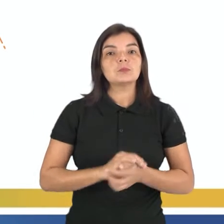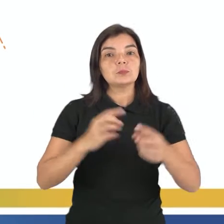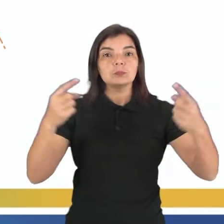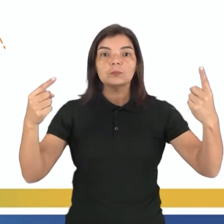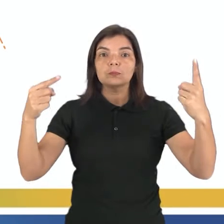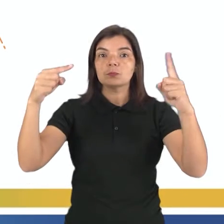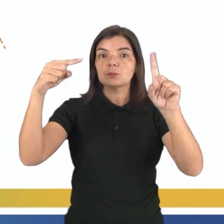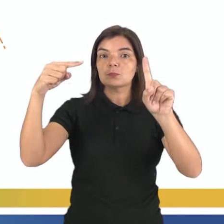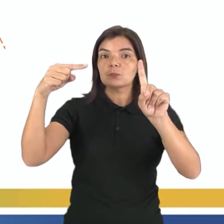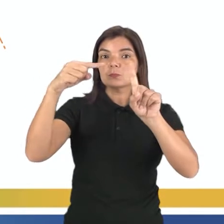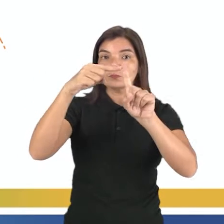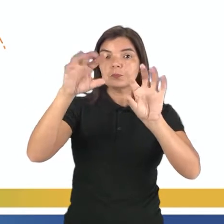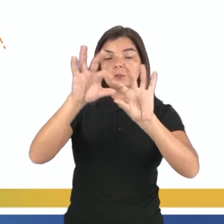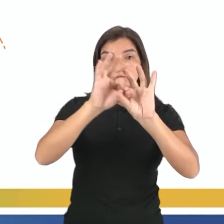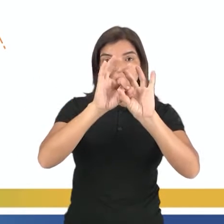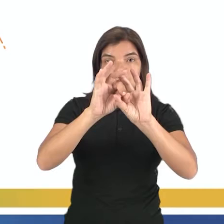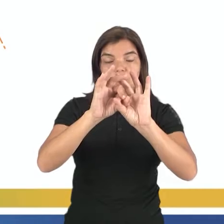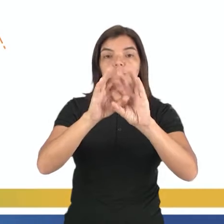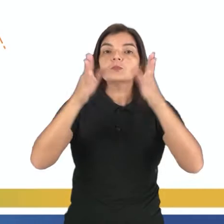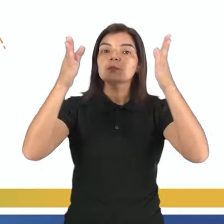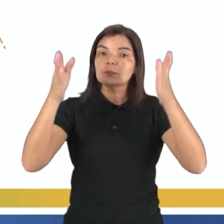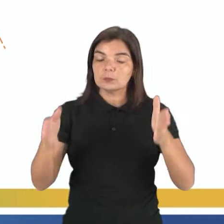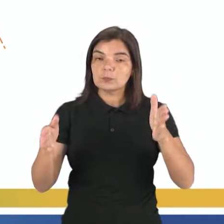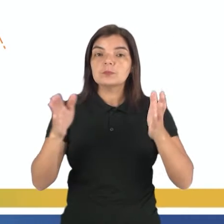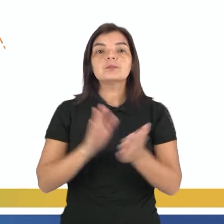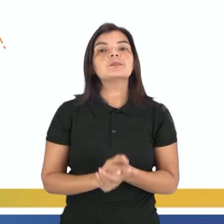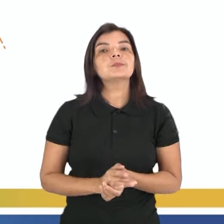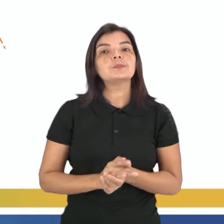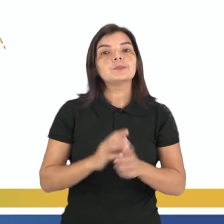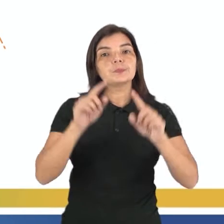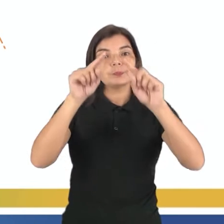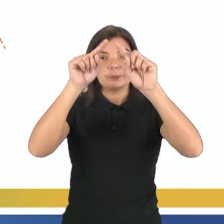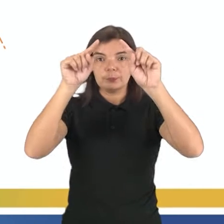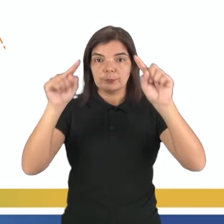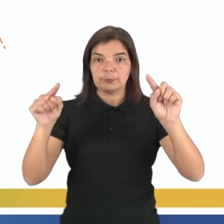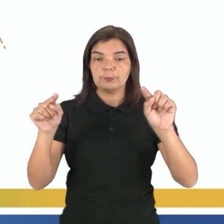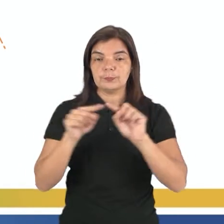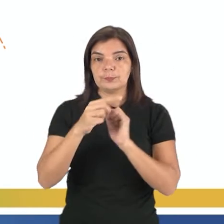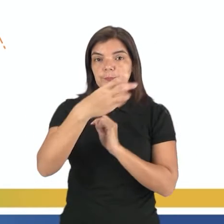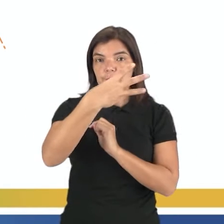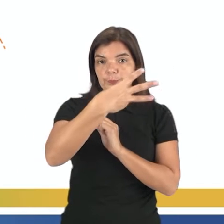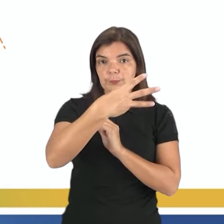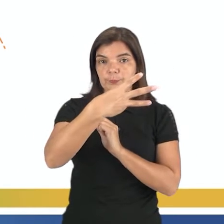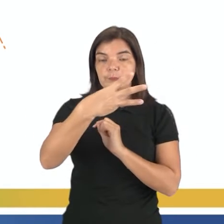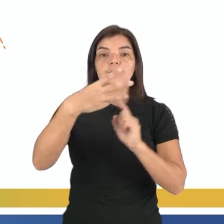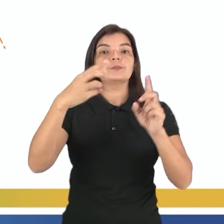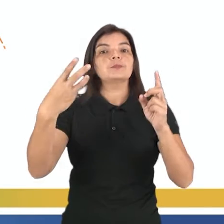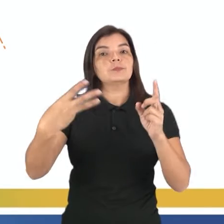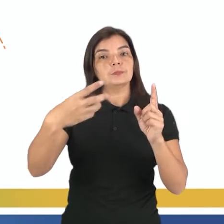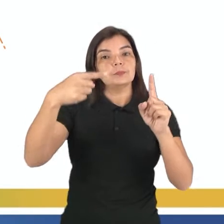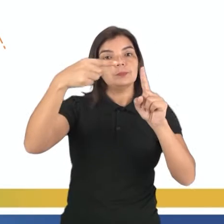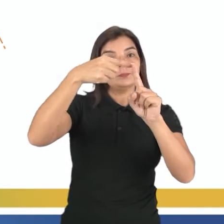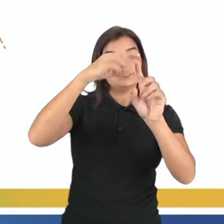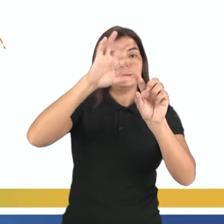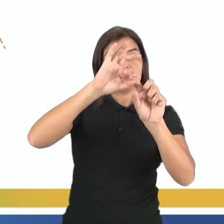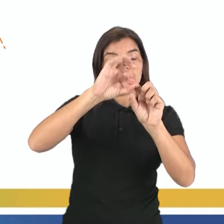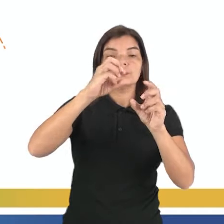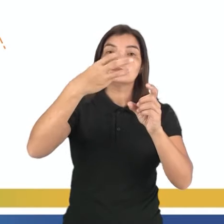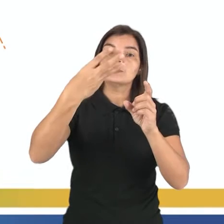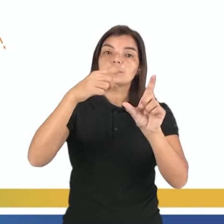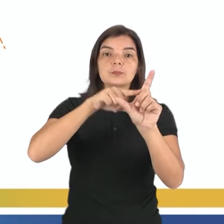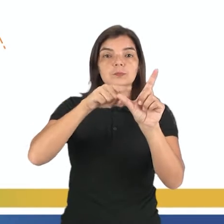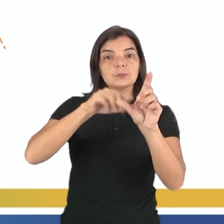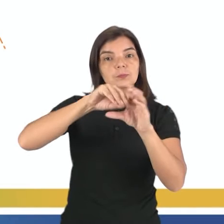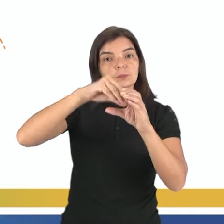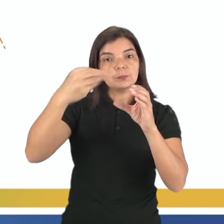vértices, que é a mesma quantidade de lados, beleza? Então, no caso do triângulo, nós temos três lados, três vértices, três ângulos externos e